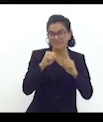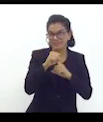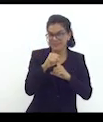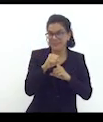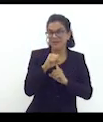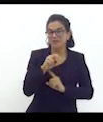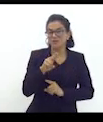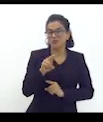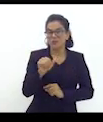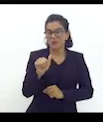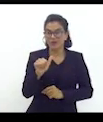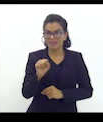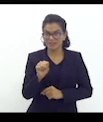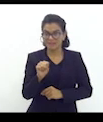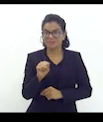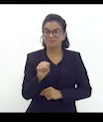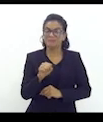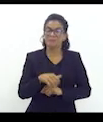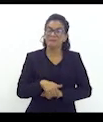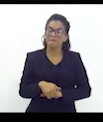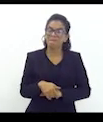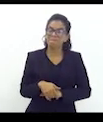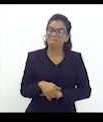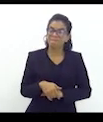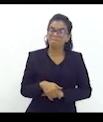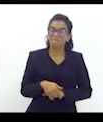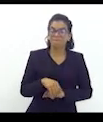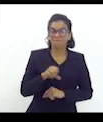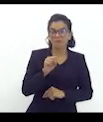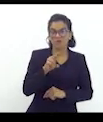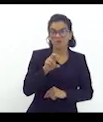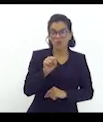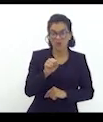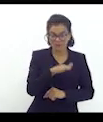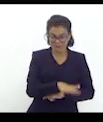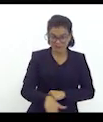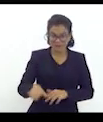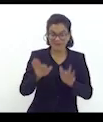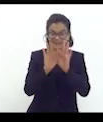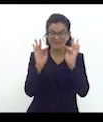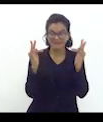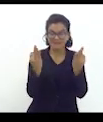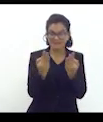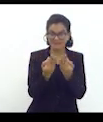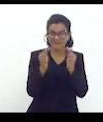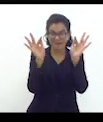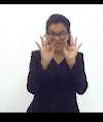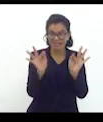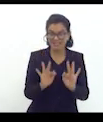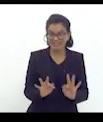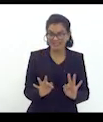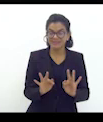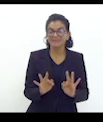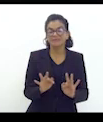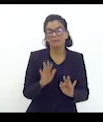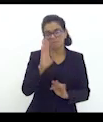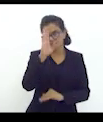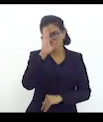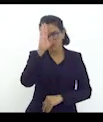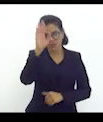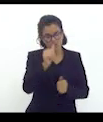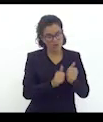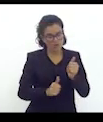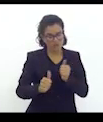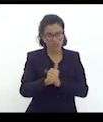acompanhado, mas hoje integra o que será SUAS Criança Feliz, deverá continuar priorizando as crianças